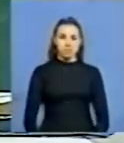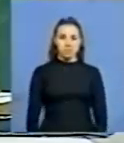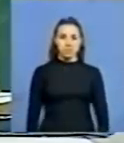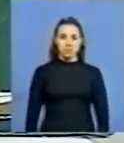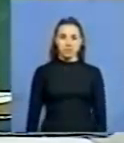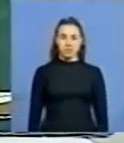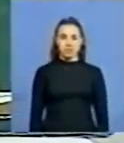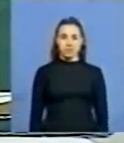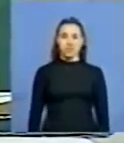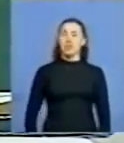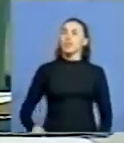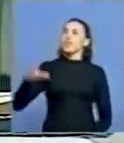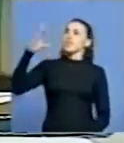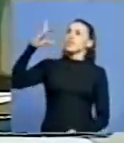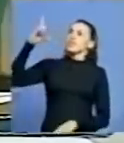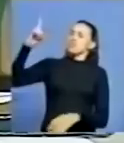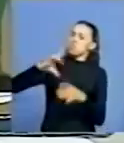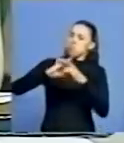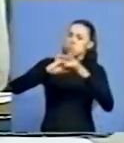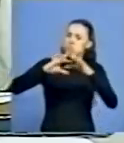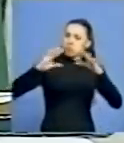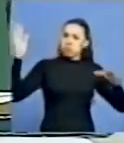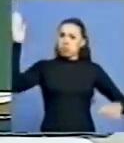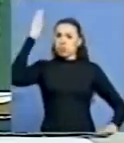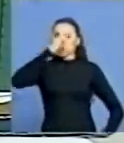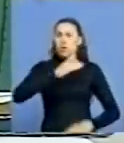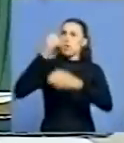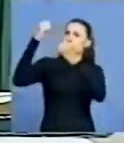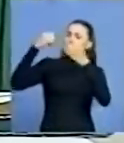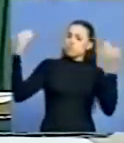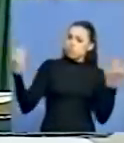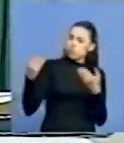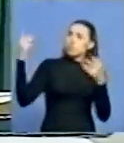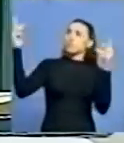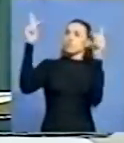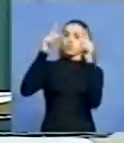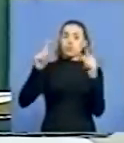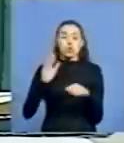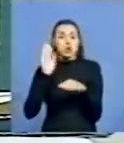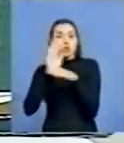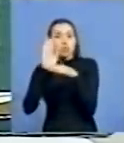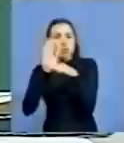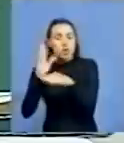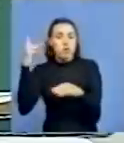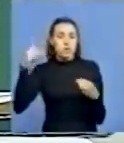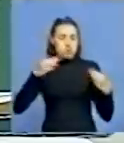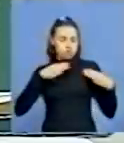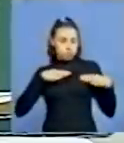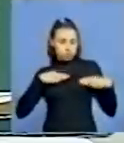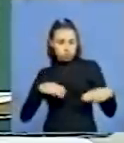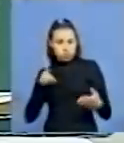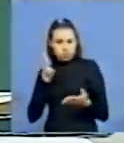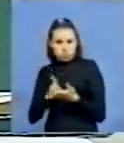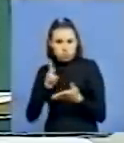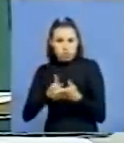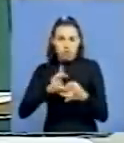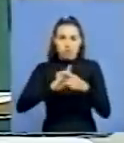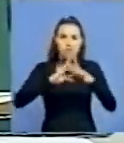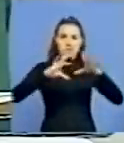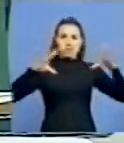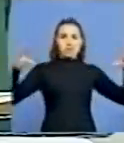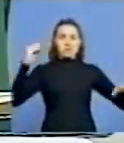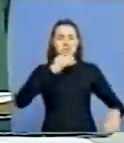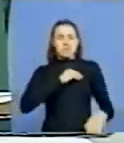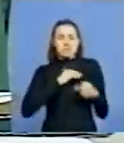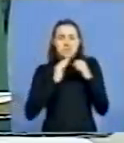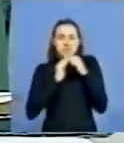Amém. Livrai-nos, ó Pai, de todos os males e dai-nos hoje a vossa paz. Ajudados pela vossa misericórdia, sejamos